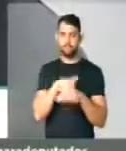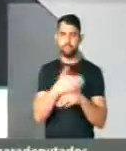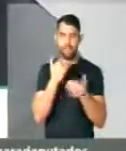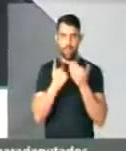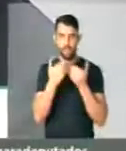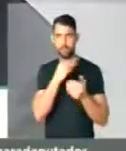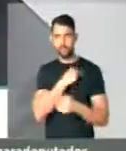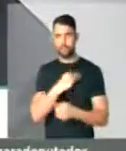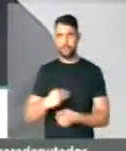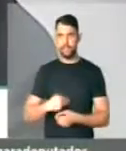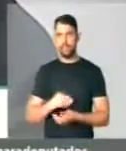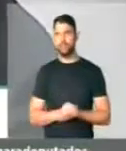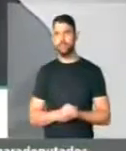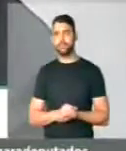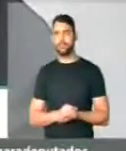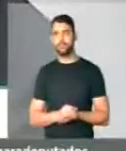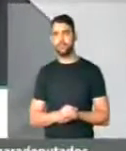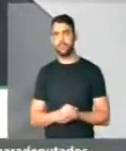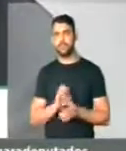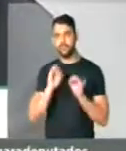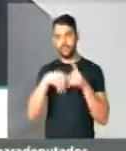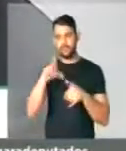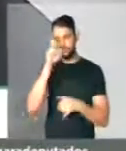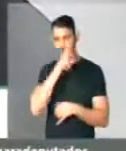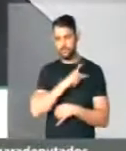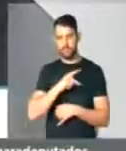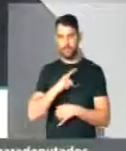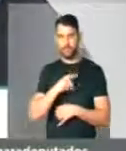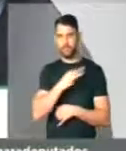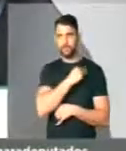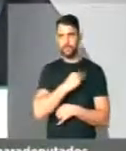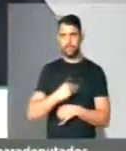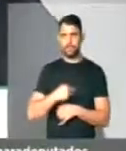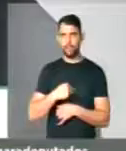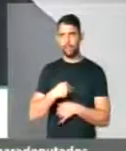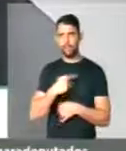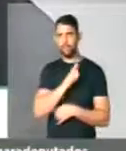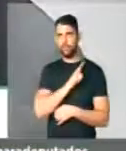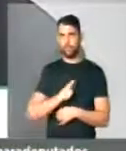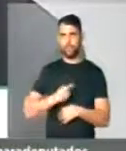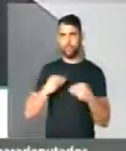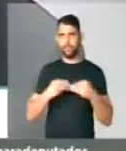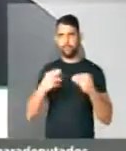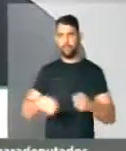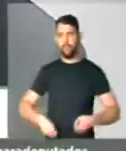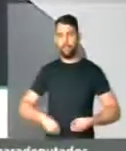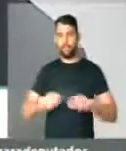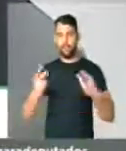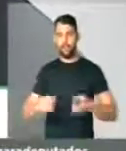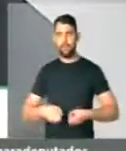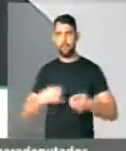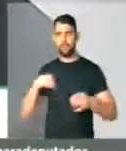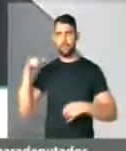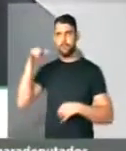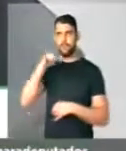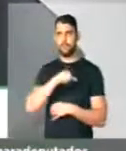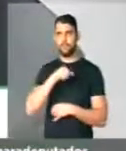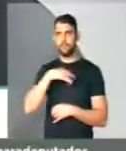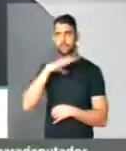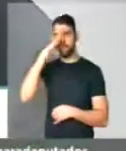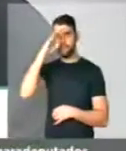ministros... Para concluir, senhor presidente. E os ministros do governo Temer esbanjam nos aviões da